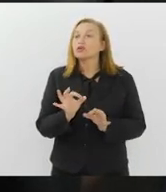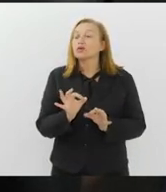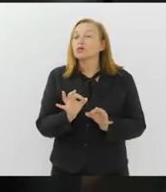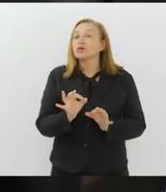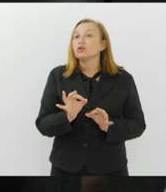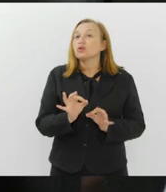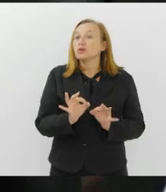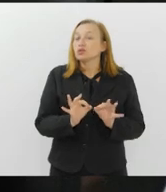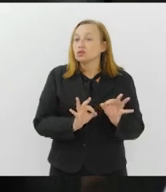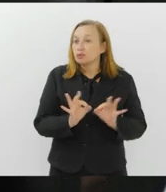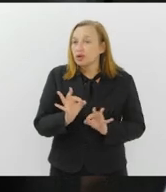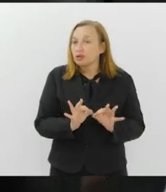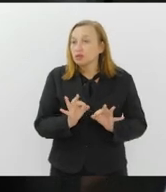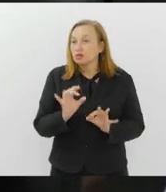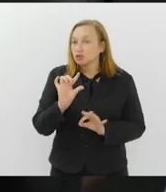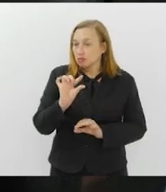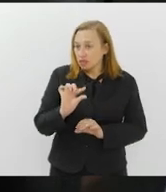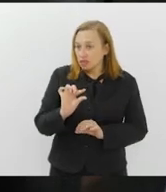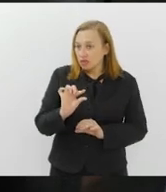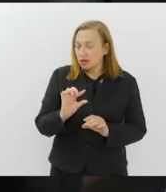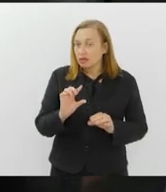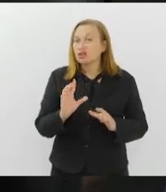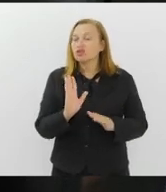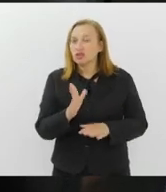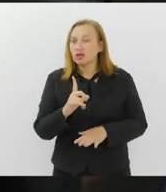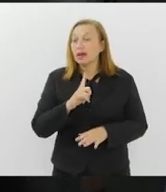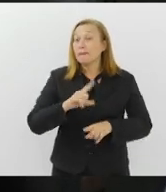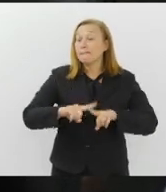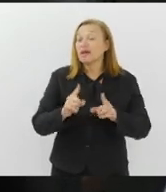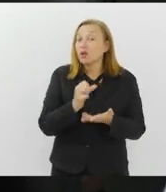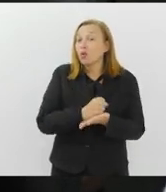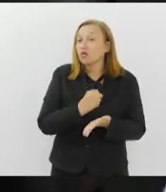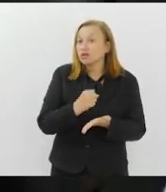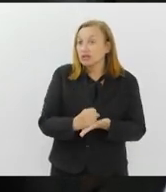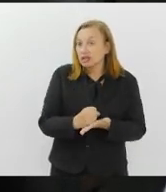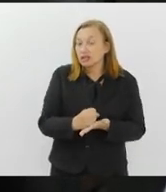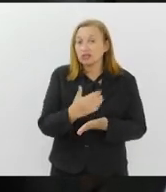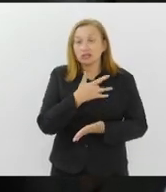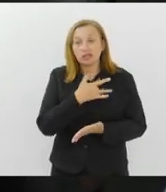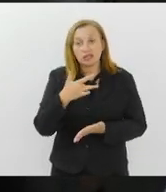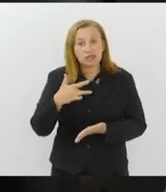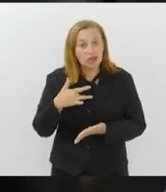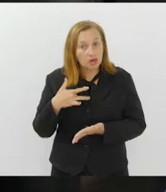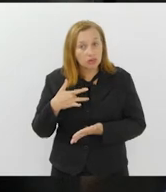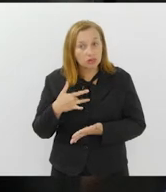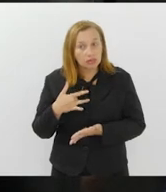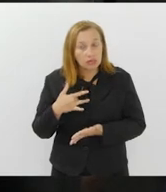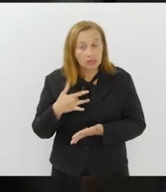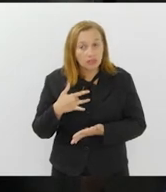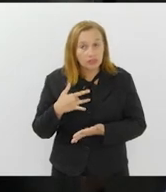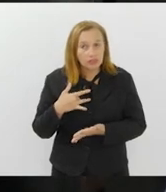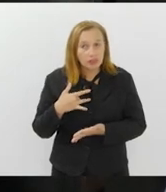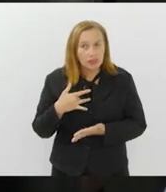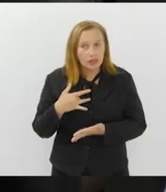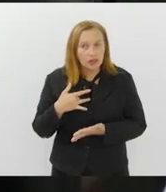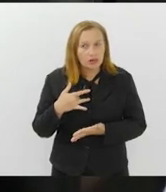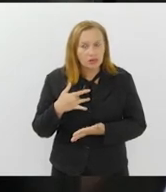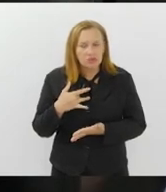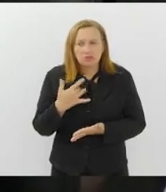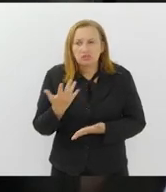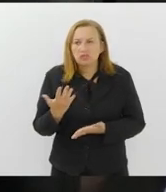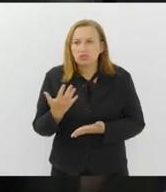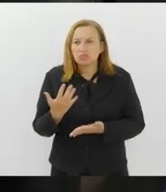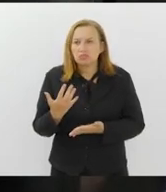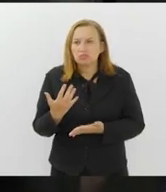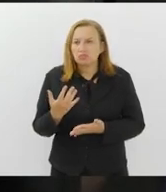mínimos? Eles já existem? Já. Mas existem como contrato. Contrato de saúde feito por uma prestadora